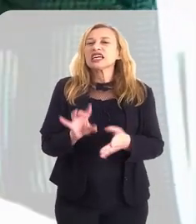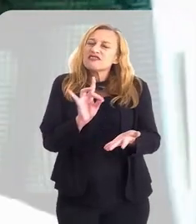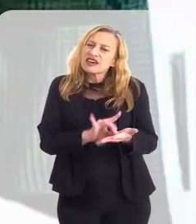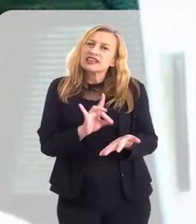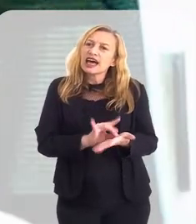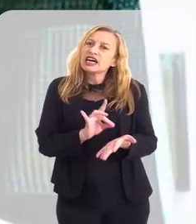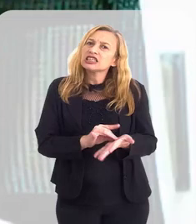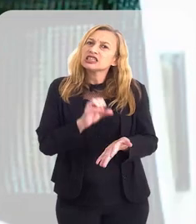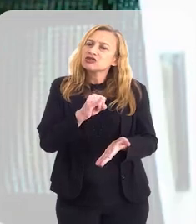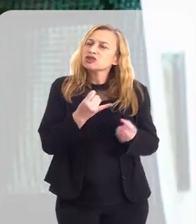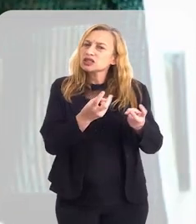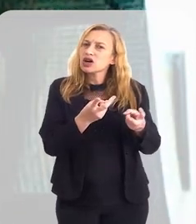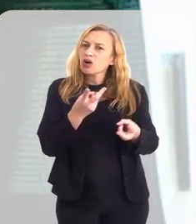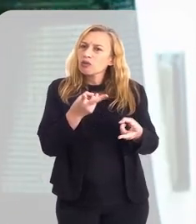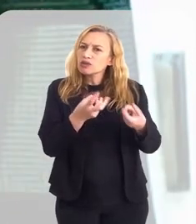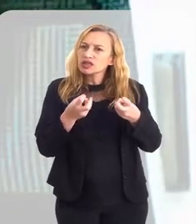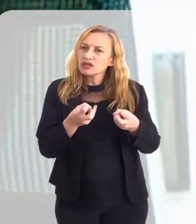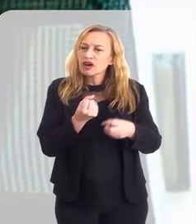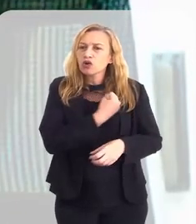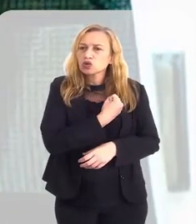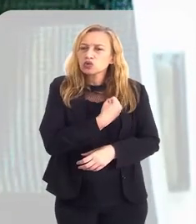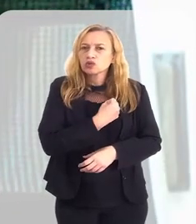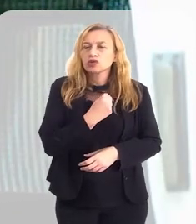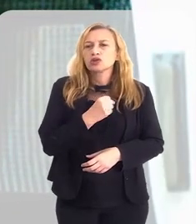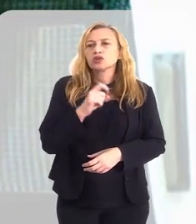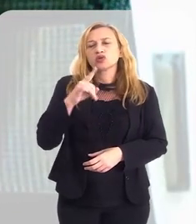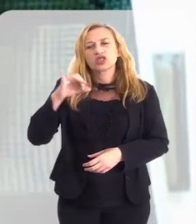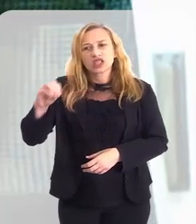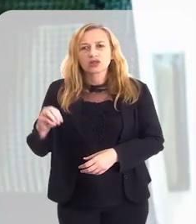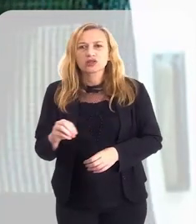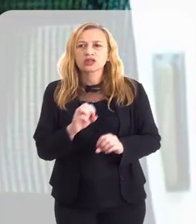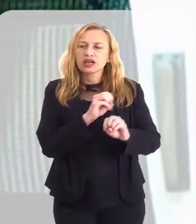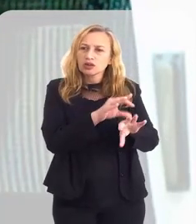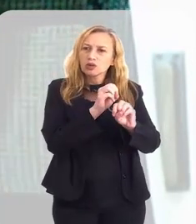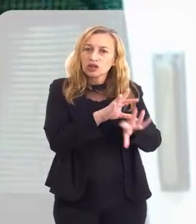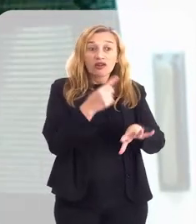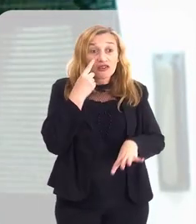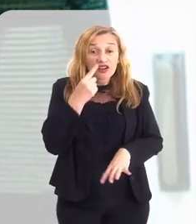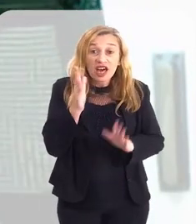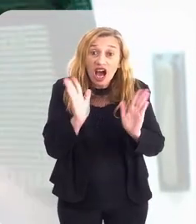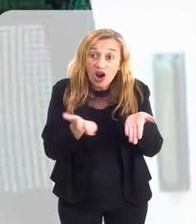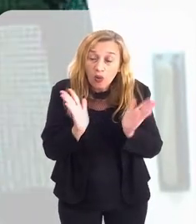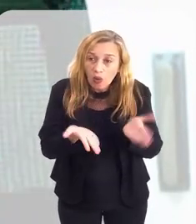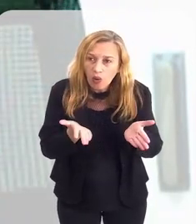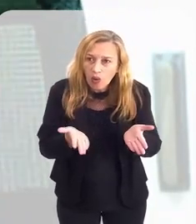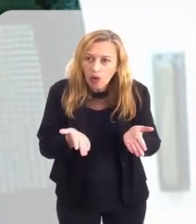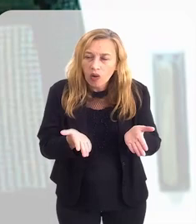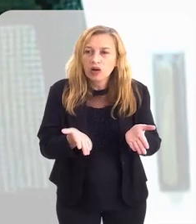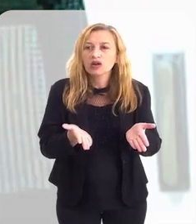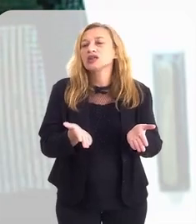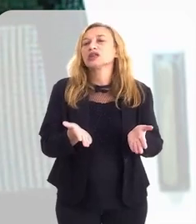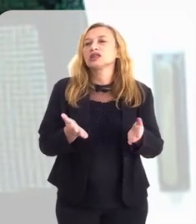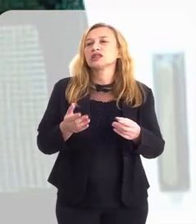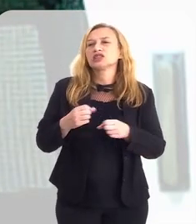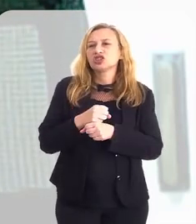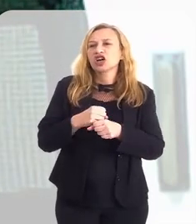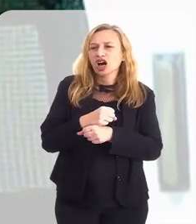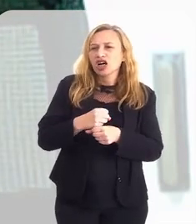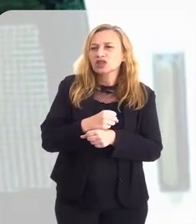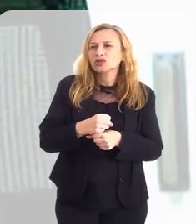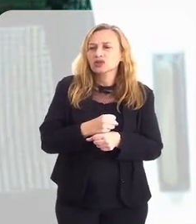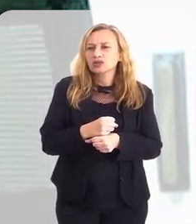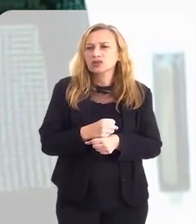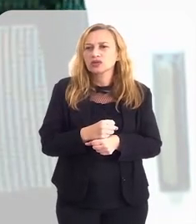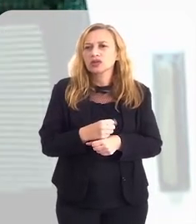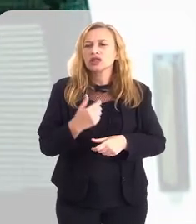garantiu. E isso é tão verdade que, se você pegar os dados do censo da educação, você vai ver que agora, nas últimas décadas,